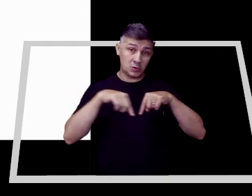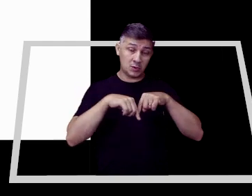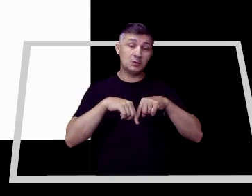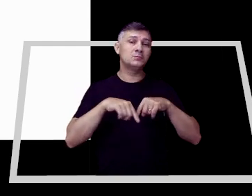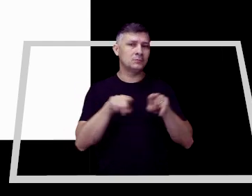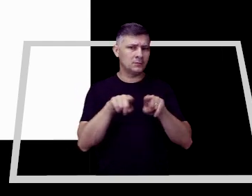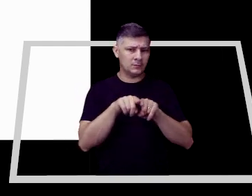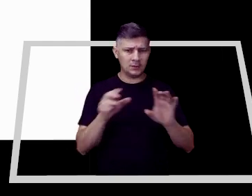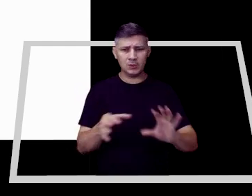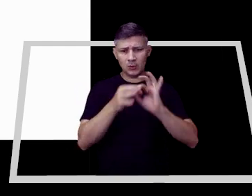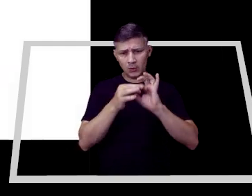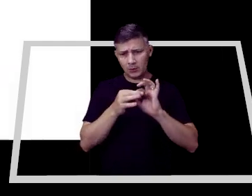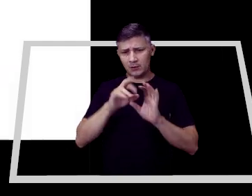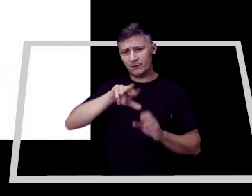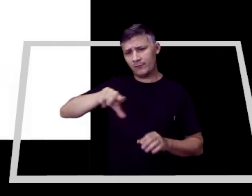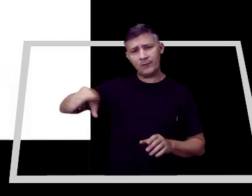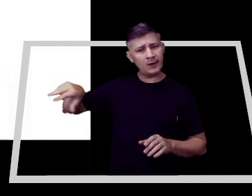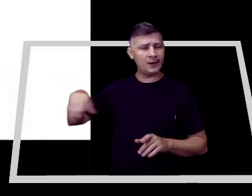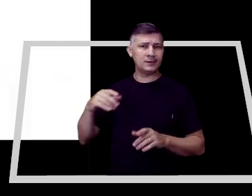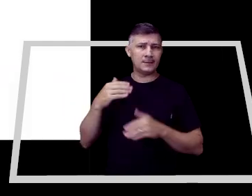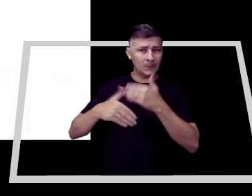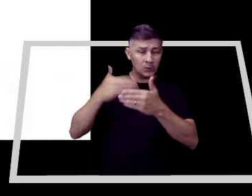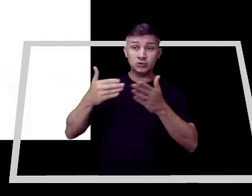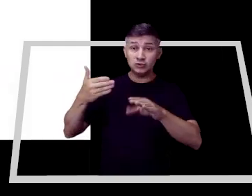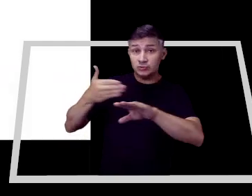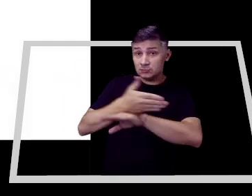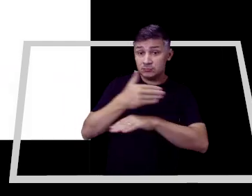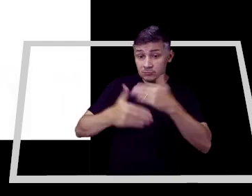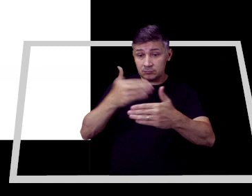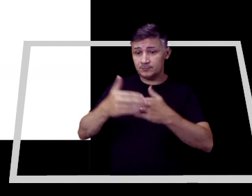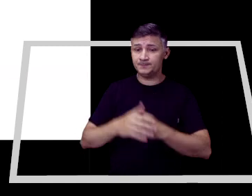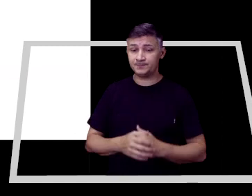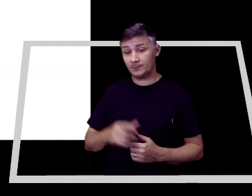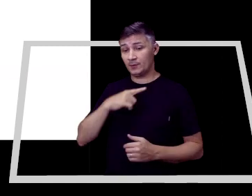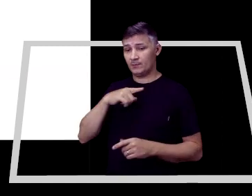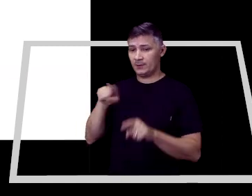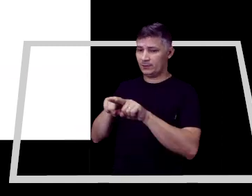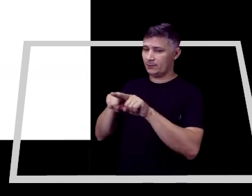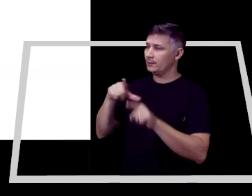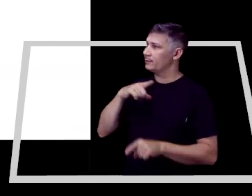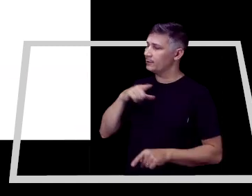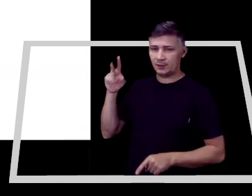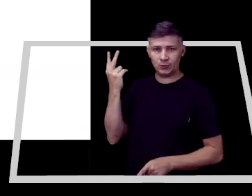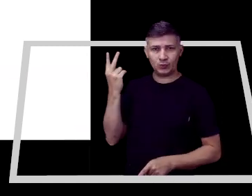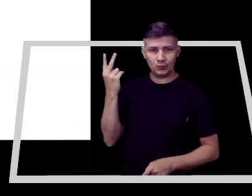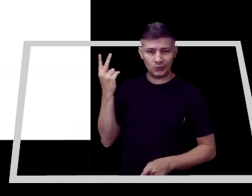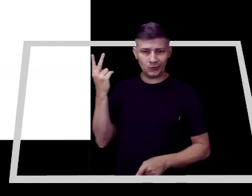escritório que estavam, de certa maneira, conectadas, né, a partir dessa chegada. Enfim, com esses 2